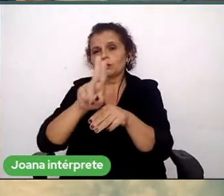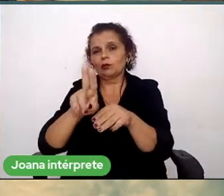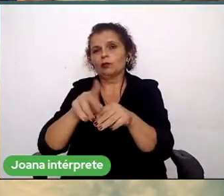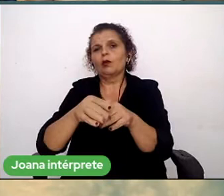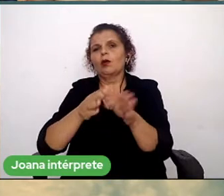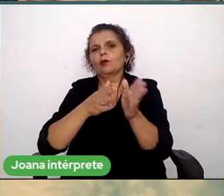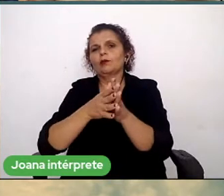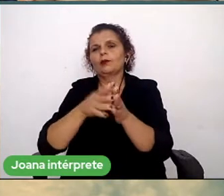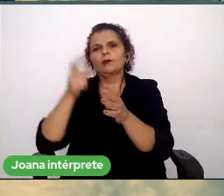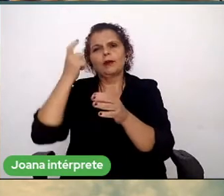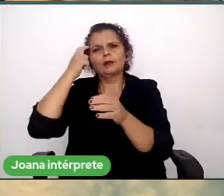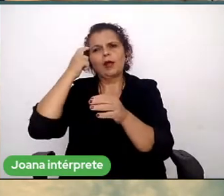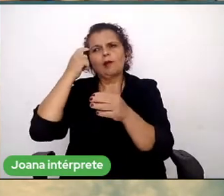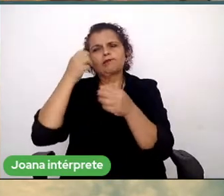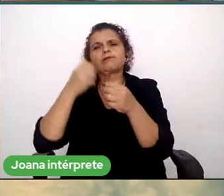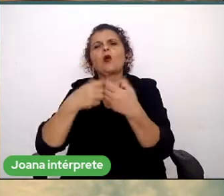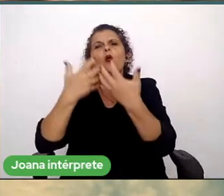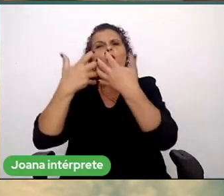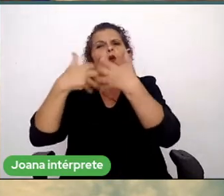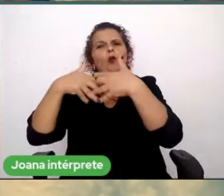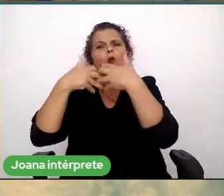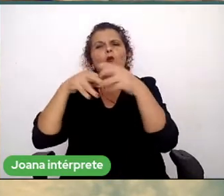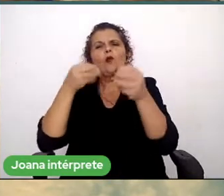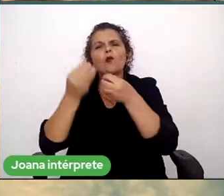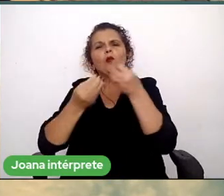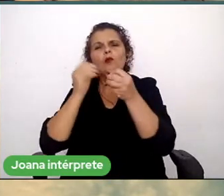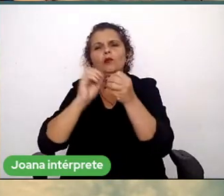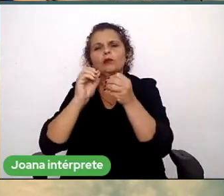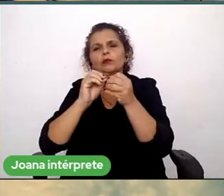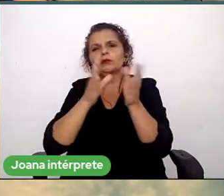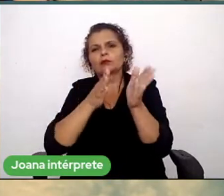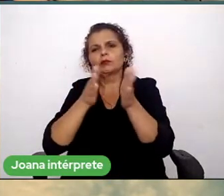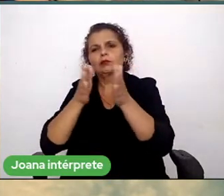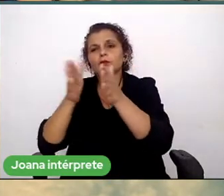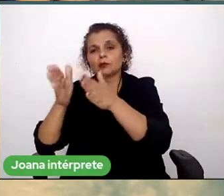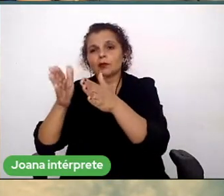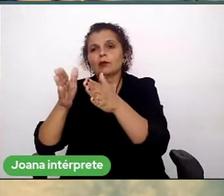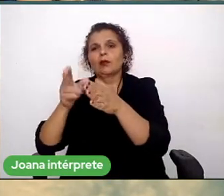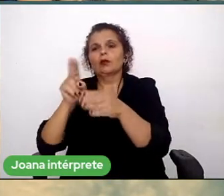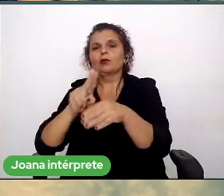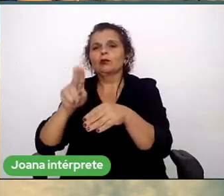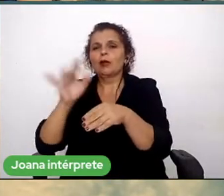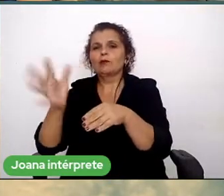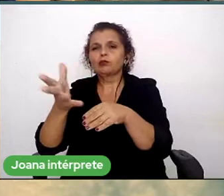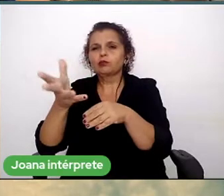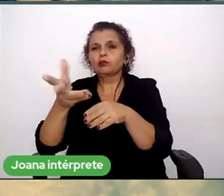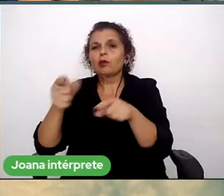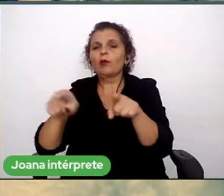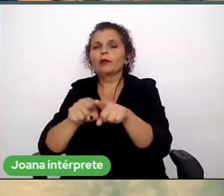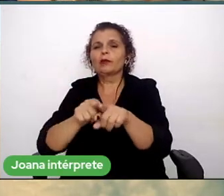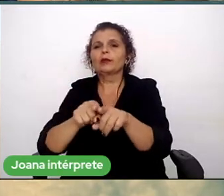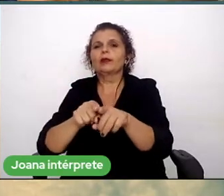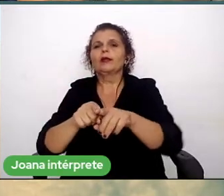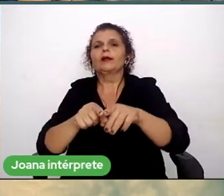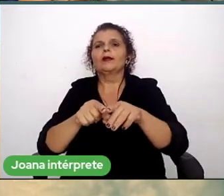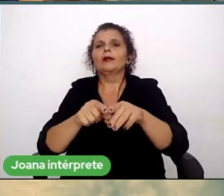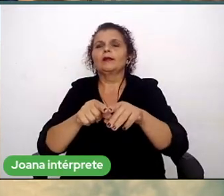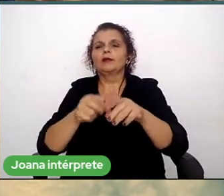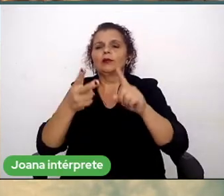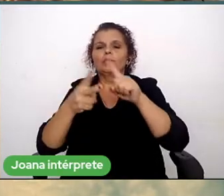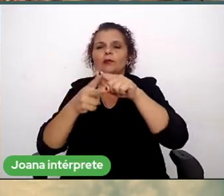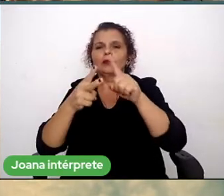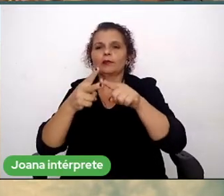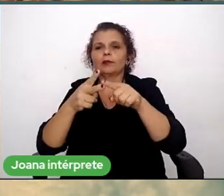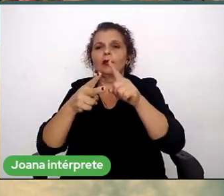pensando também no que no outro princípio subjacente a quase todos os métodos ages dizer que nos princípios na verdade de